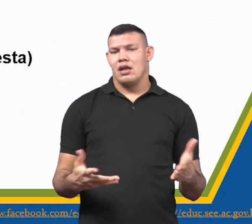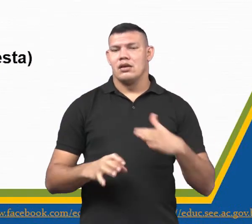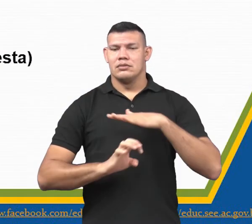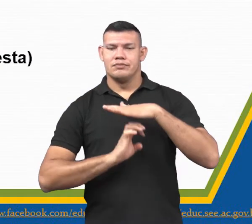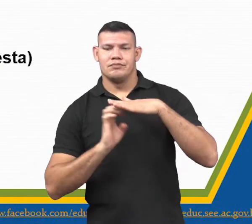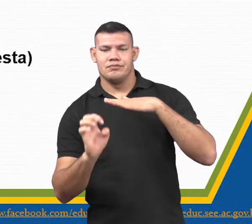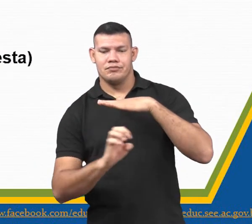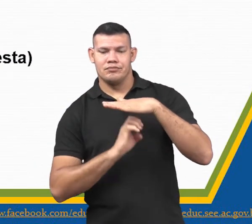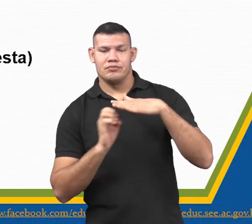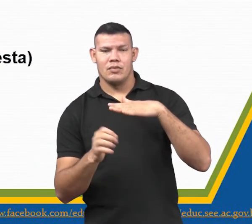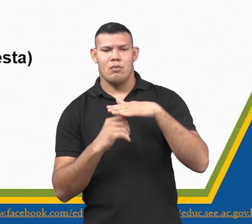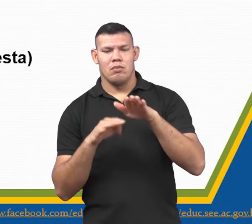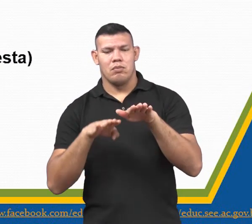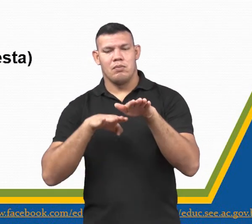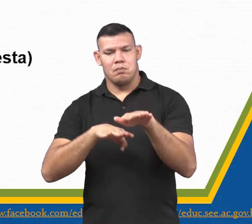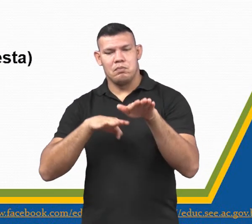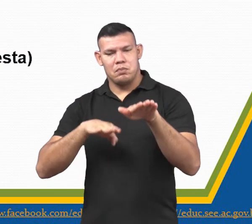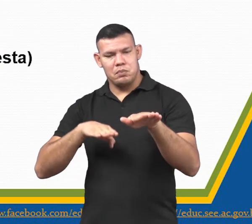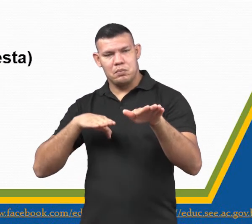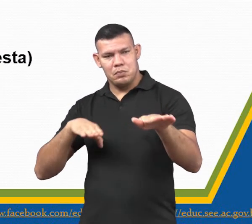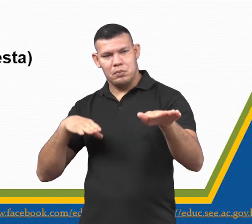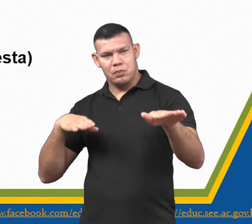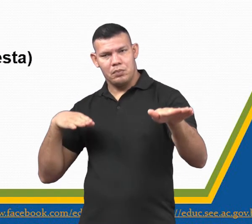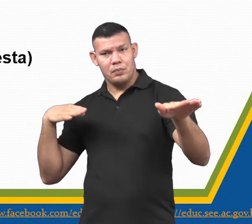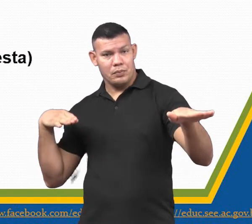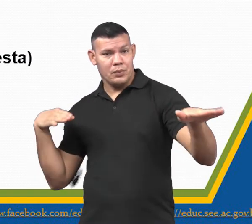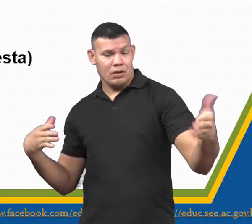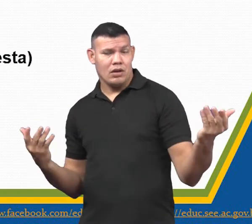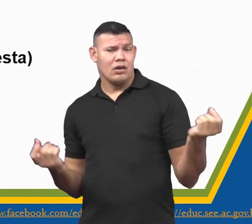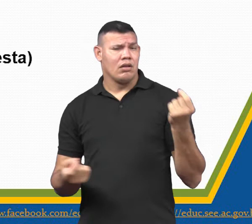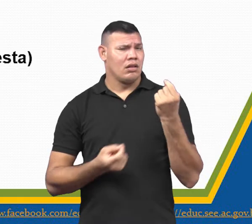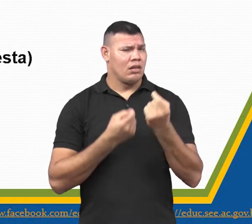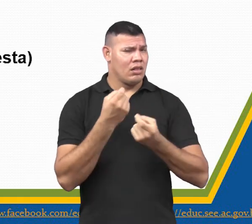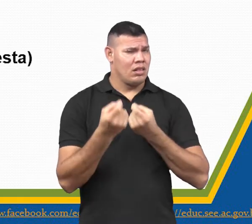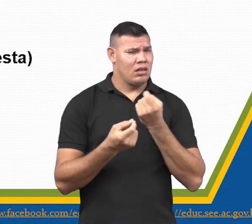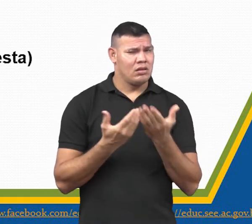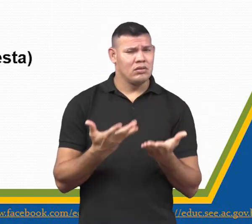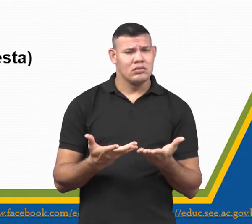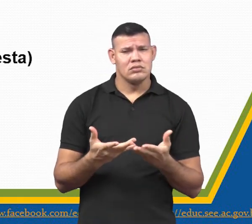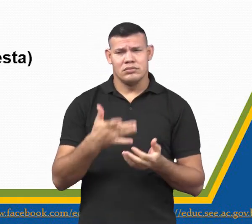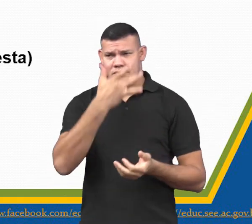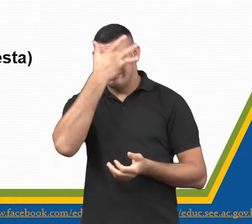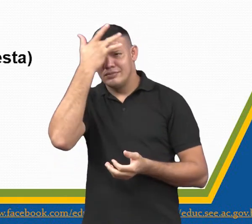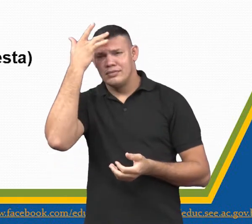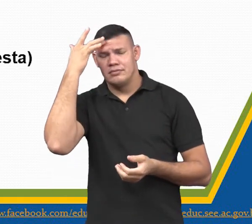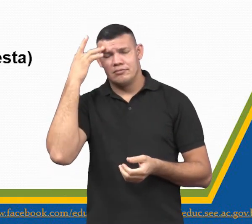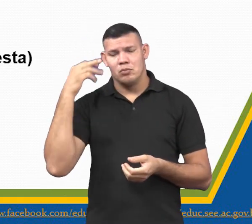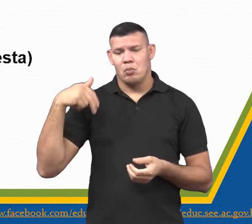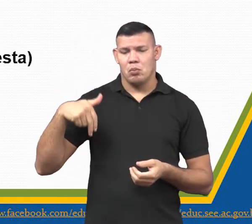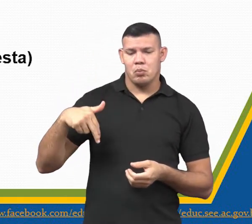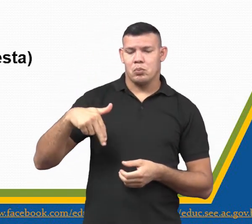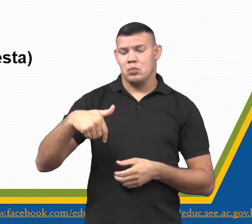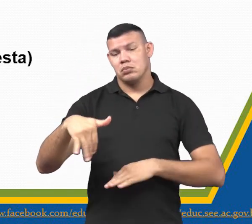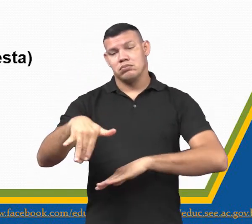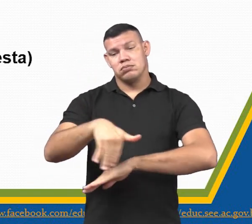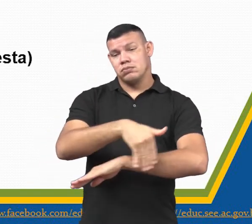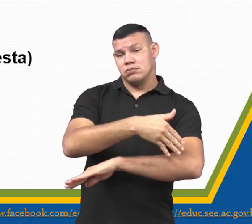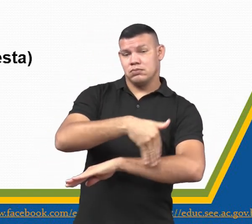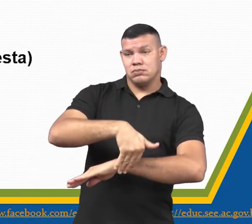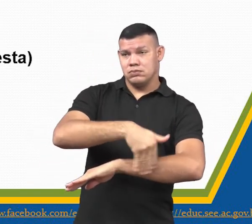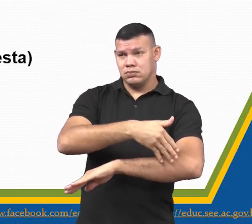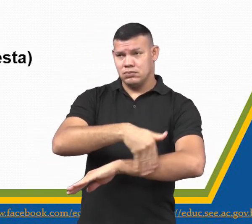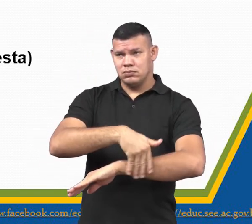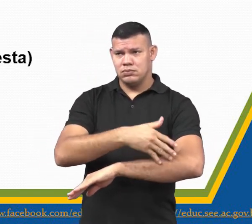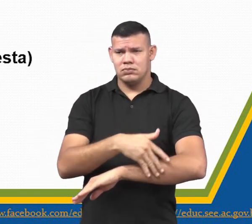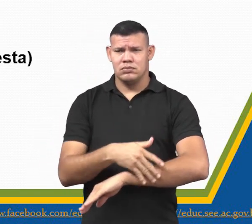ha creado una campaña con algunos consejos para los ciudadanos al andar por la calle. Algunas